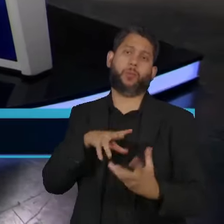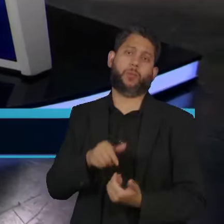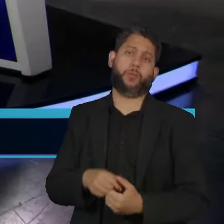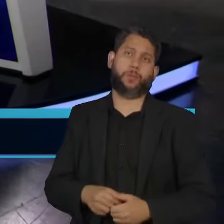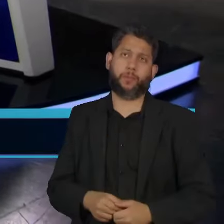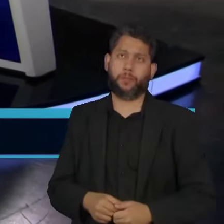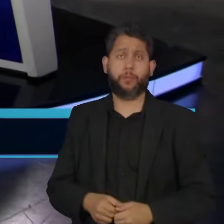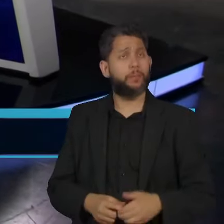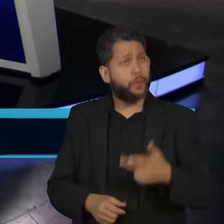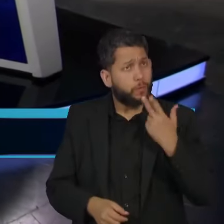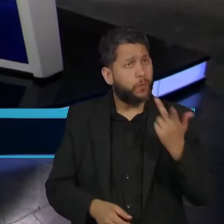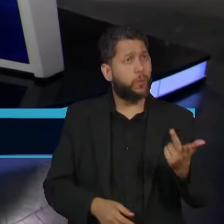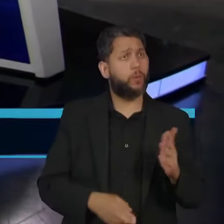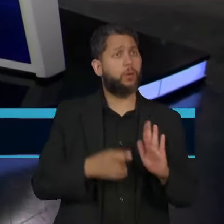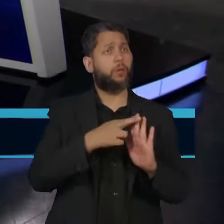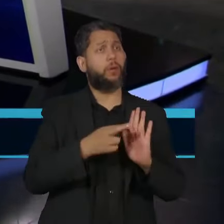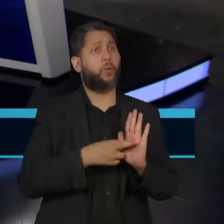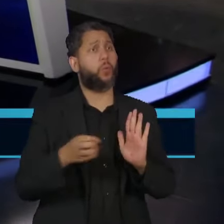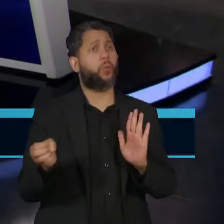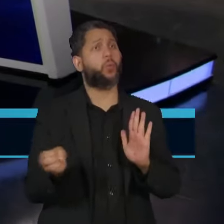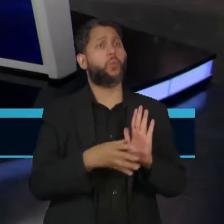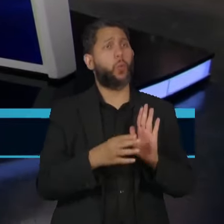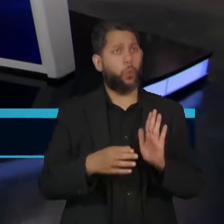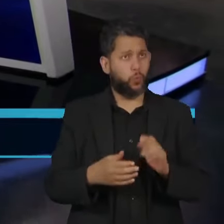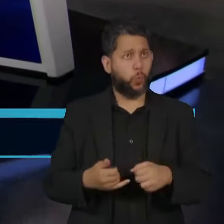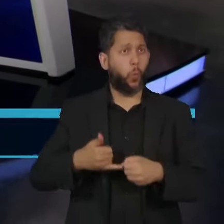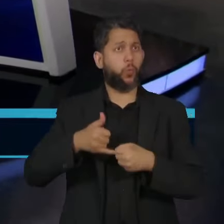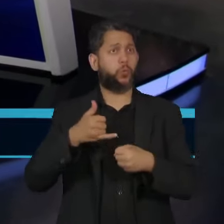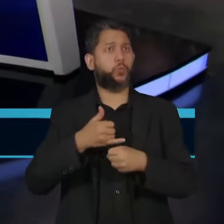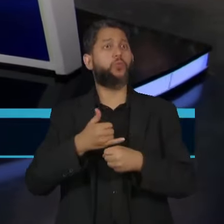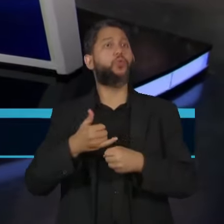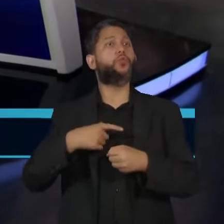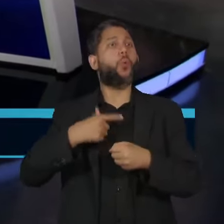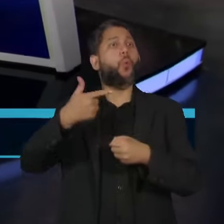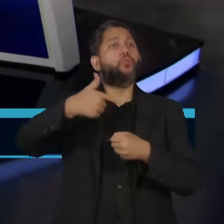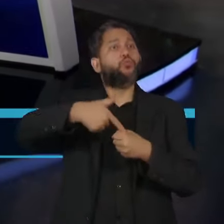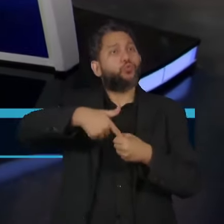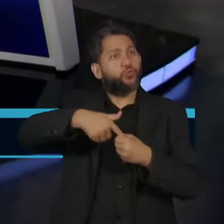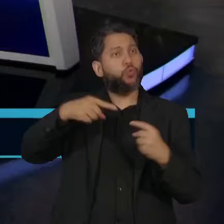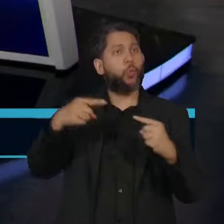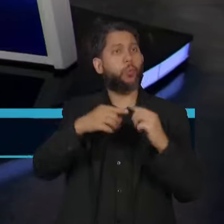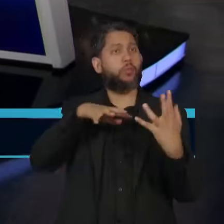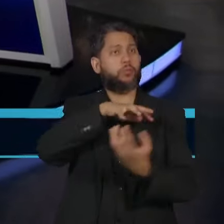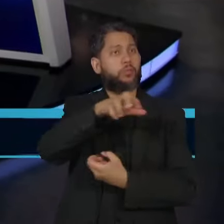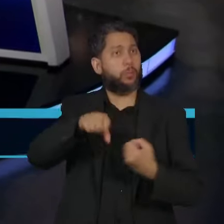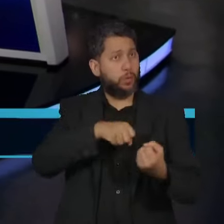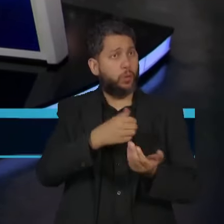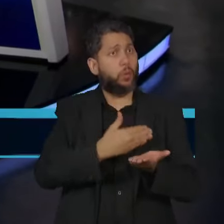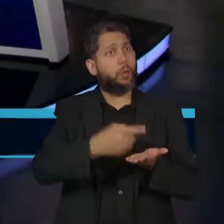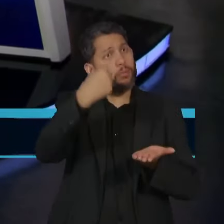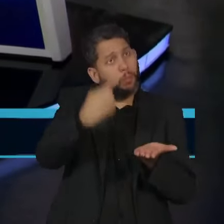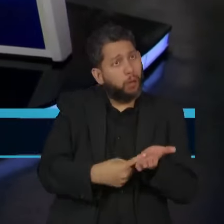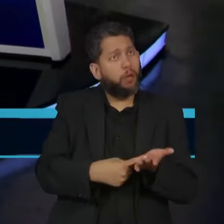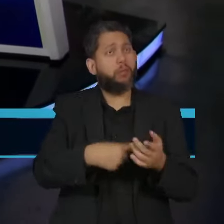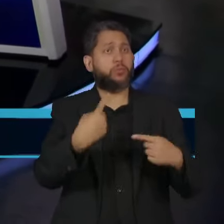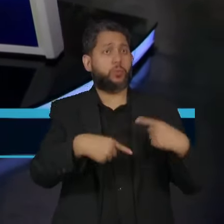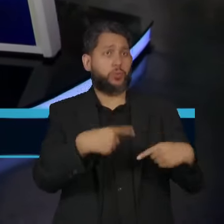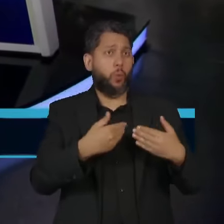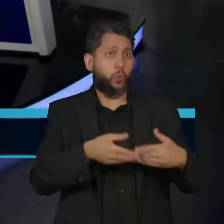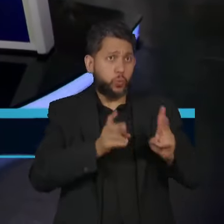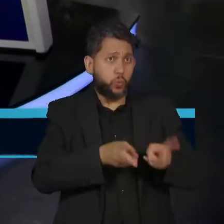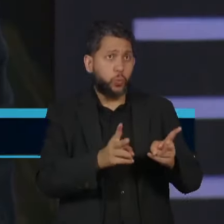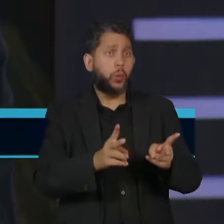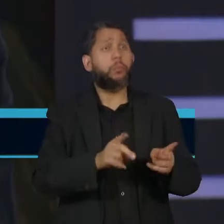Capaz, como vimos, a regulamentação do novo marco legal dos biocombustíveis ainda está em discussão. Quais seriam os maiores impactos das